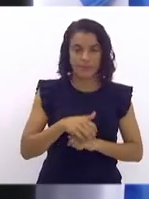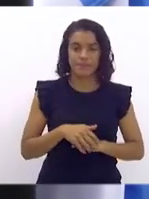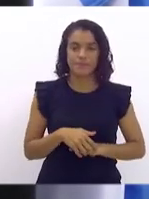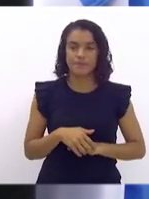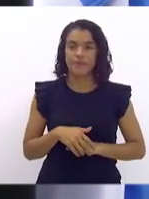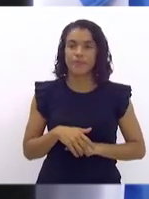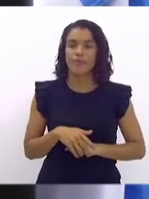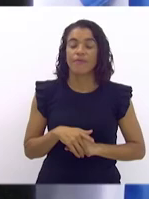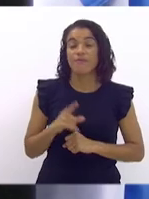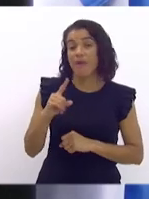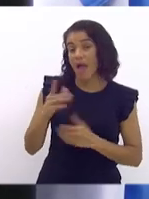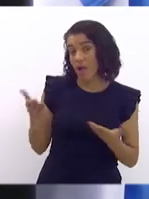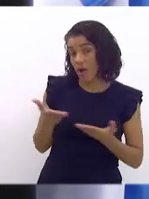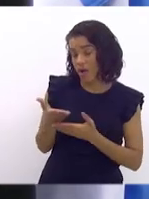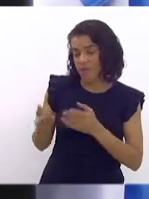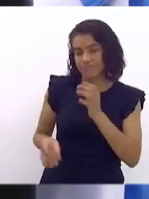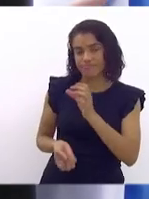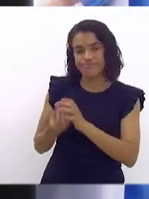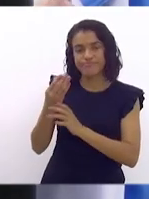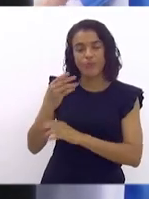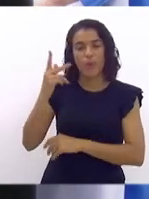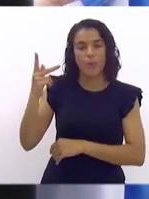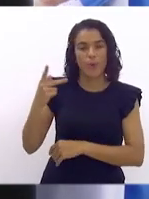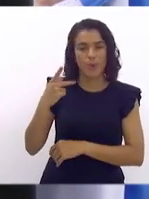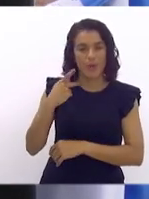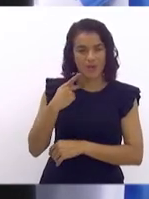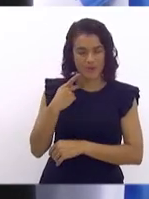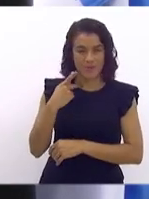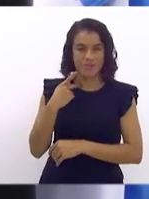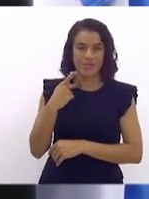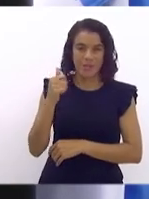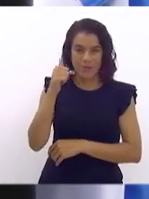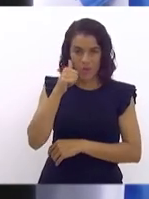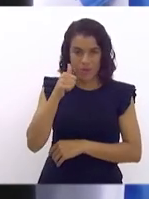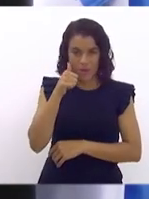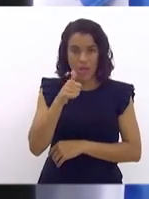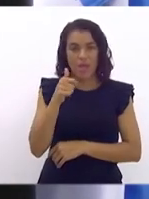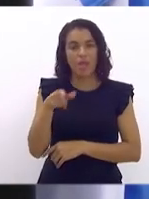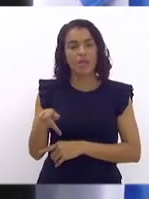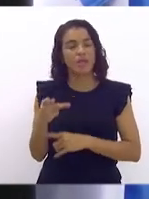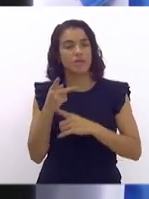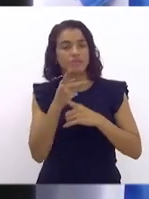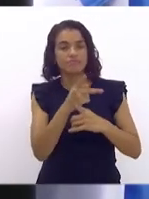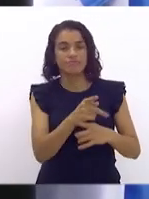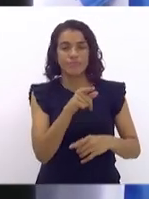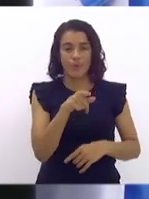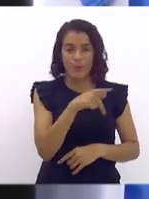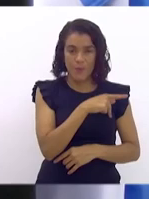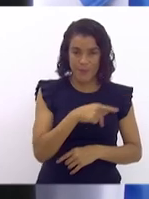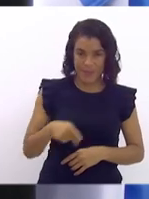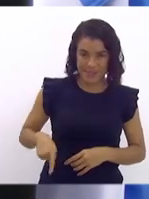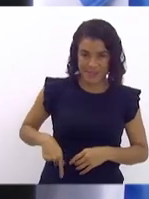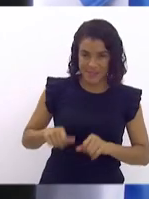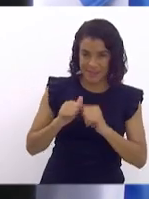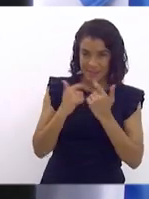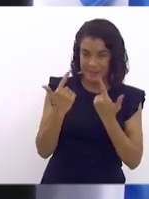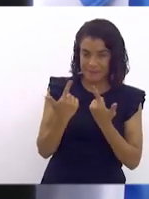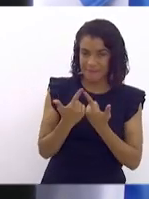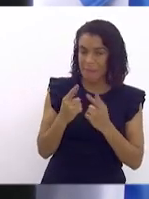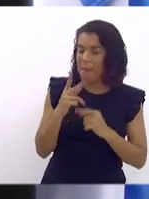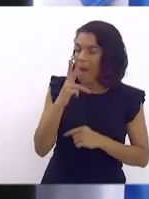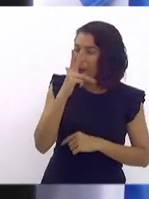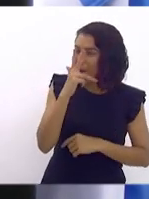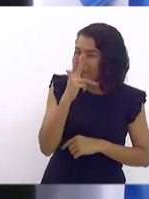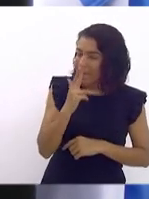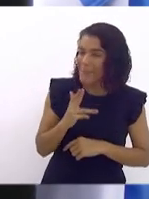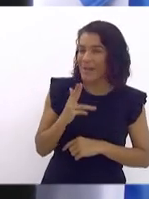uma Procuradoria da Mulher que vai se reportar à presidência da casa. O que nos